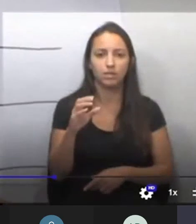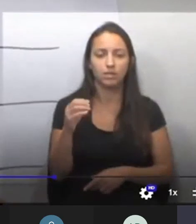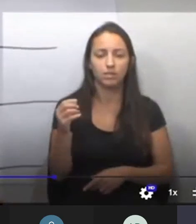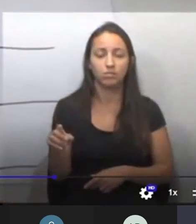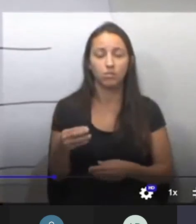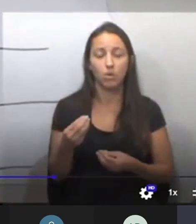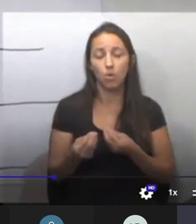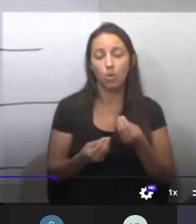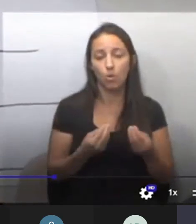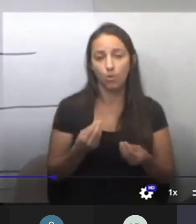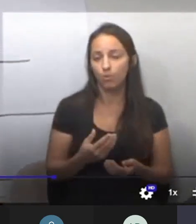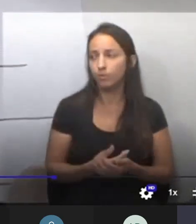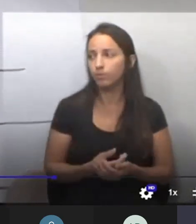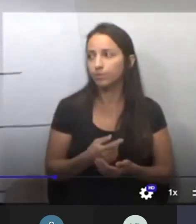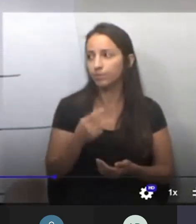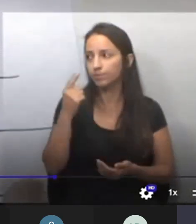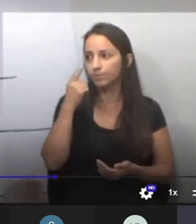Como é que eu vou ter